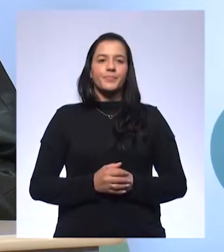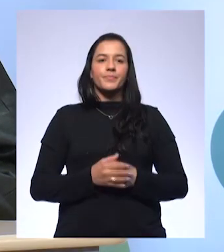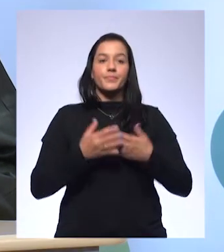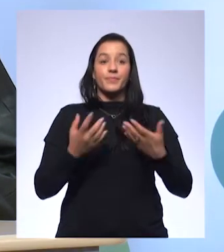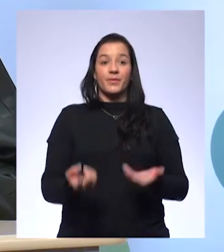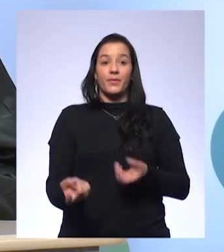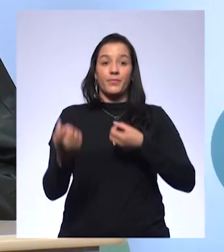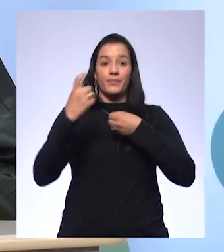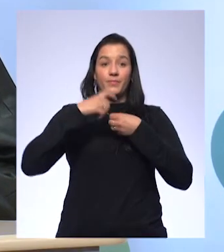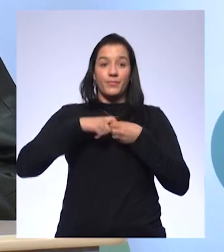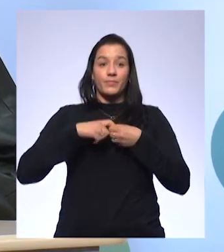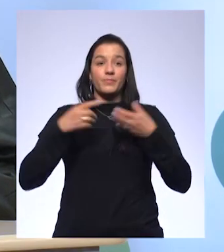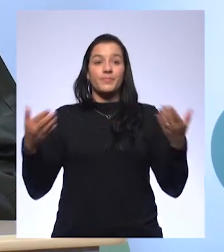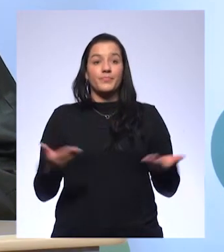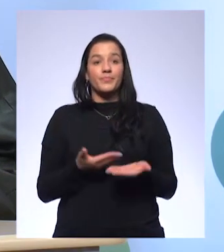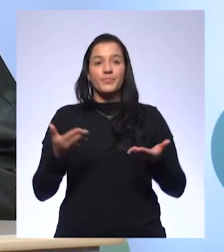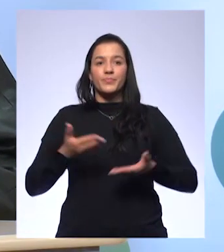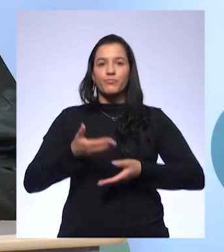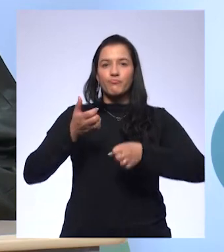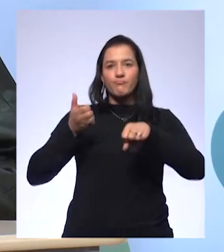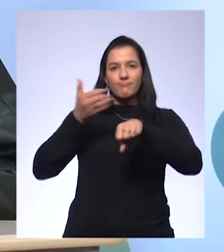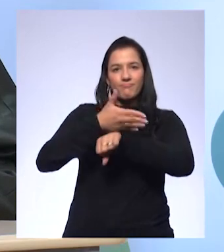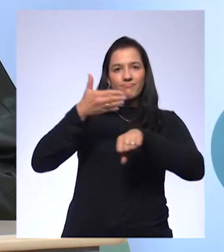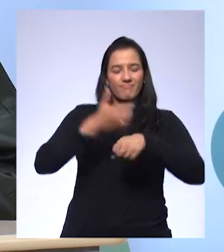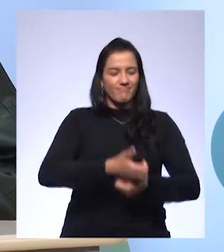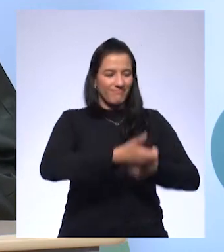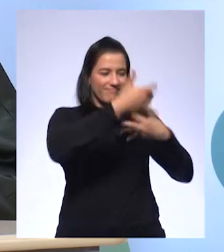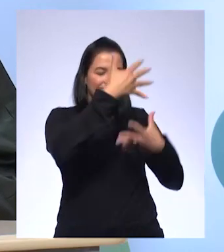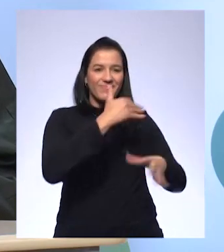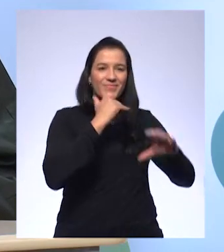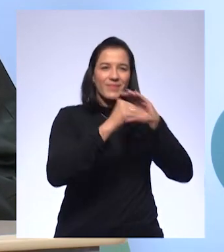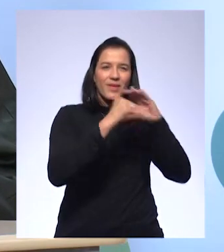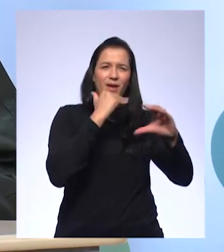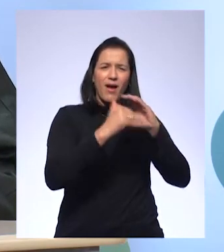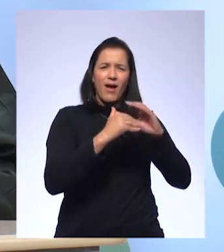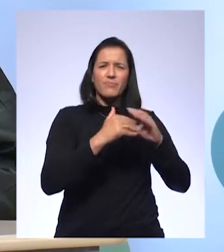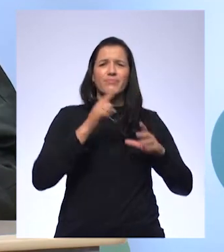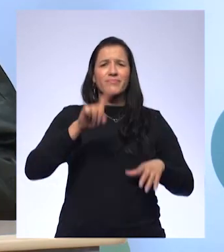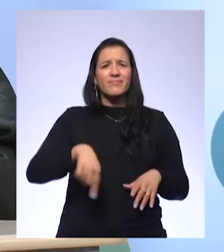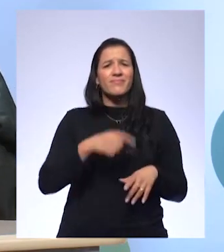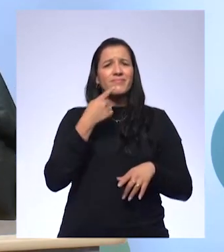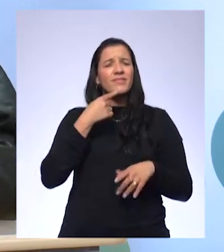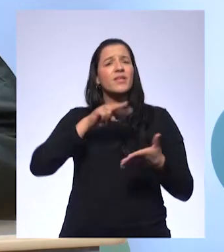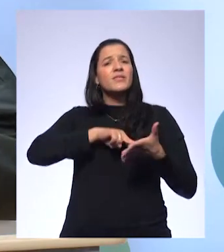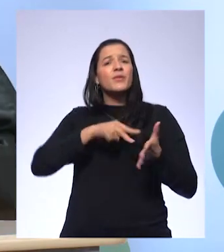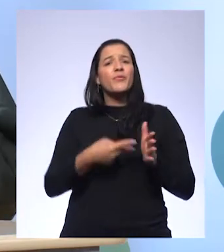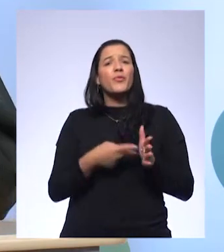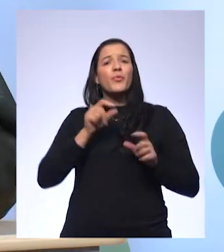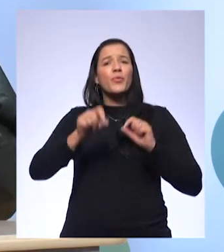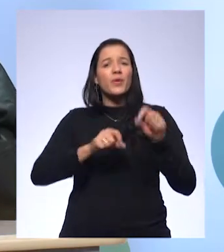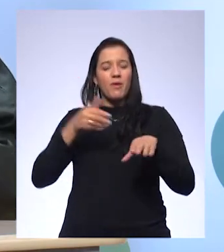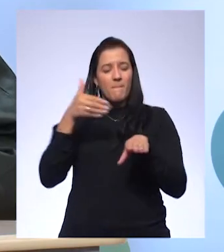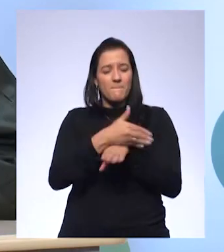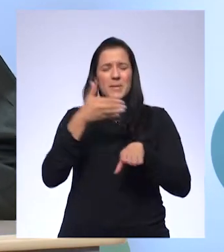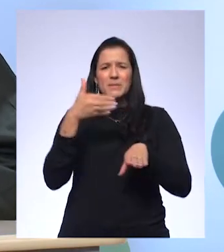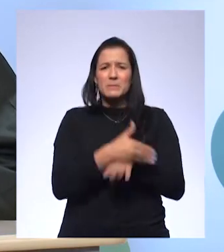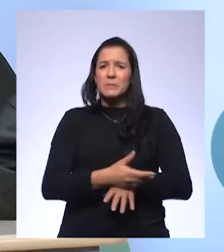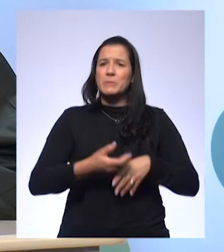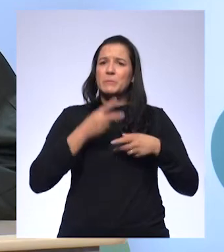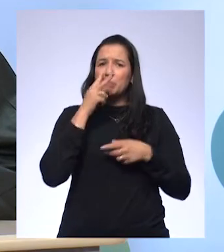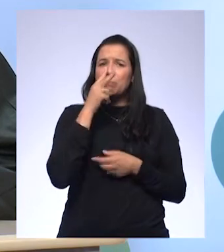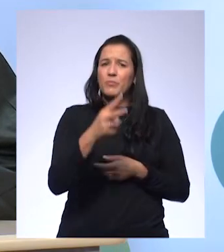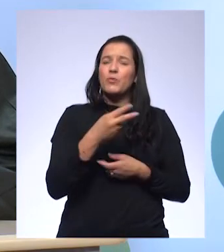Voltamos para a interação, tá subindo rápido aqui no chat, isso significa uma participação intensa